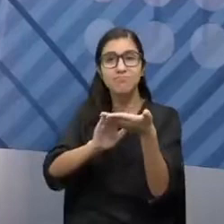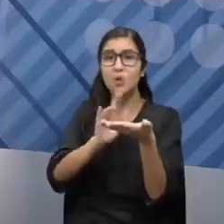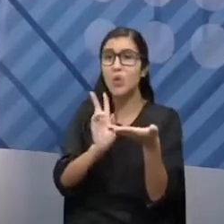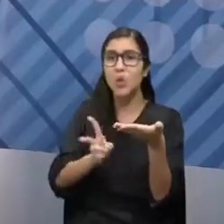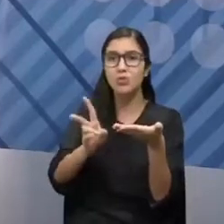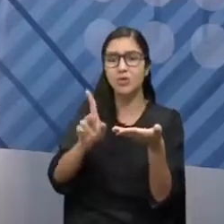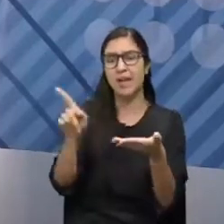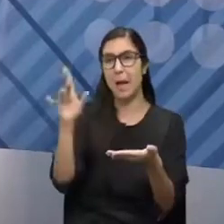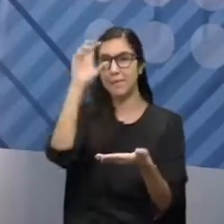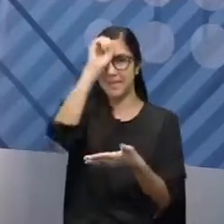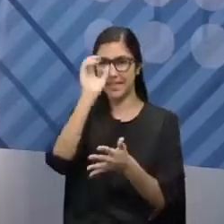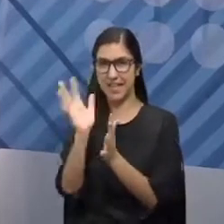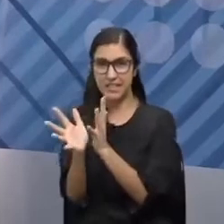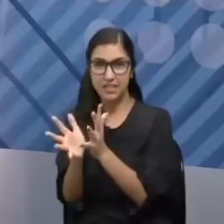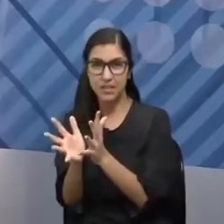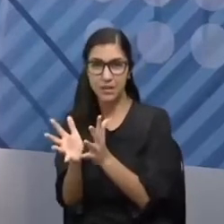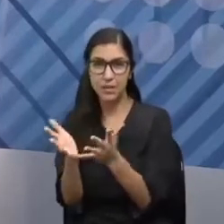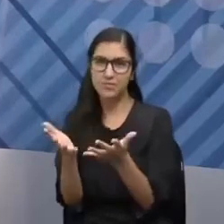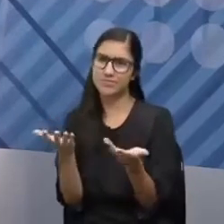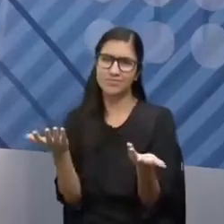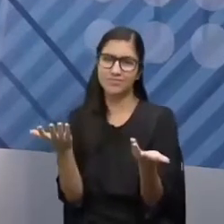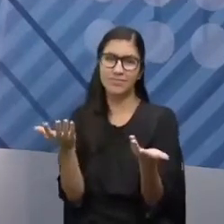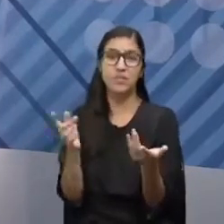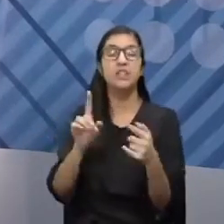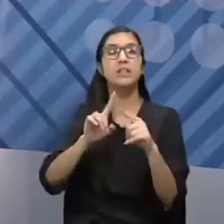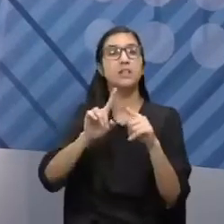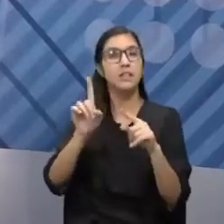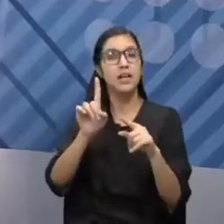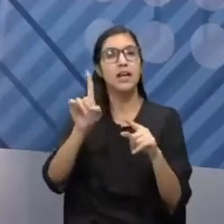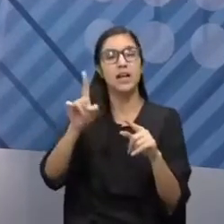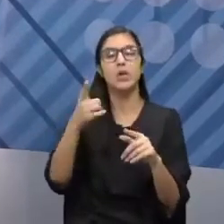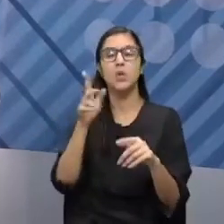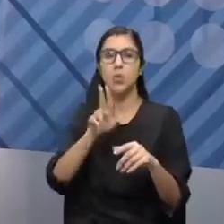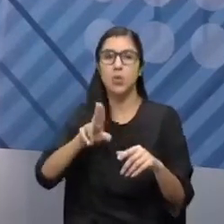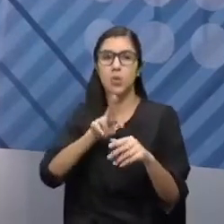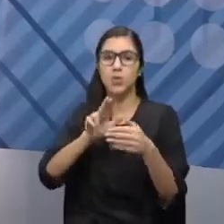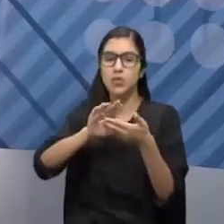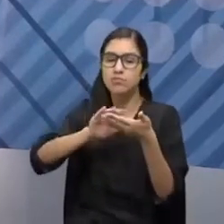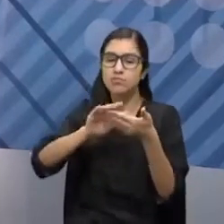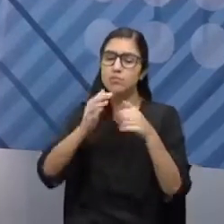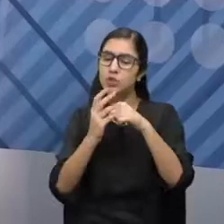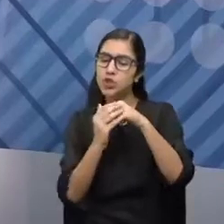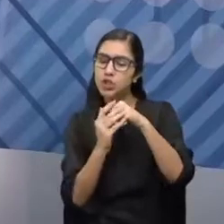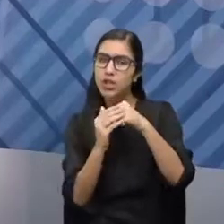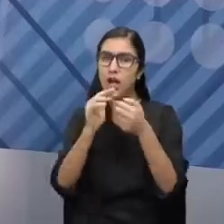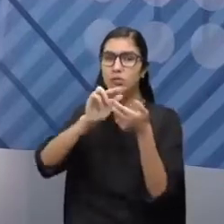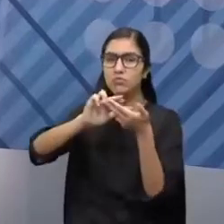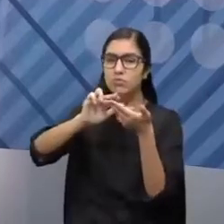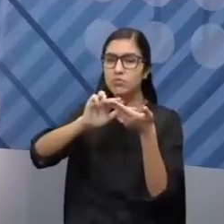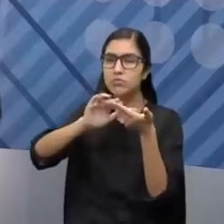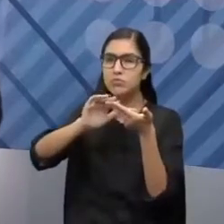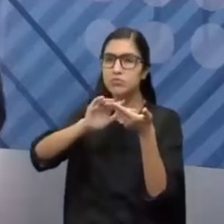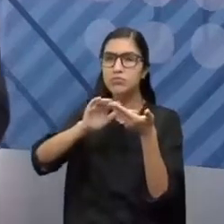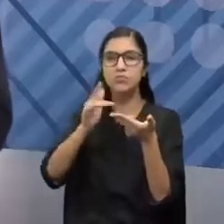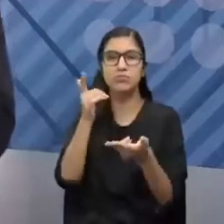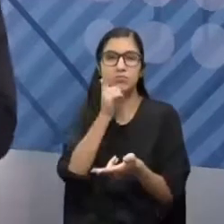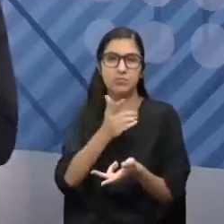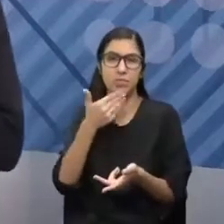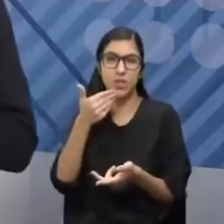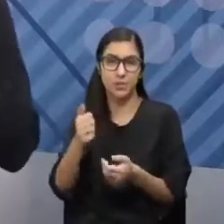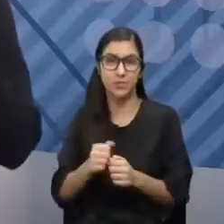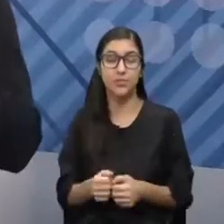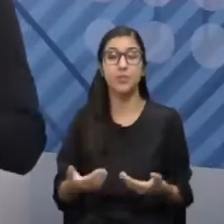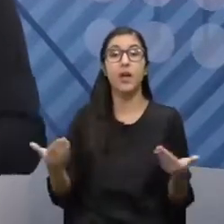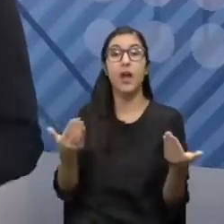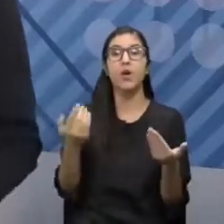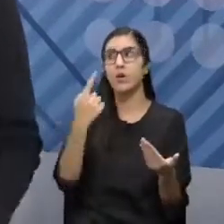ele não vai aprender Libras cego. Ele vai se apropriar do Braille digitado ou do Braille tátil, certo?